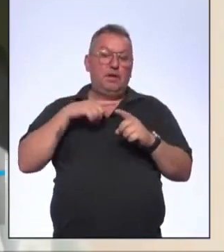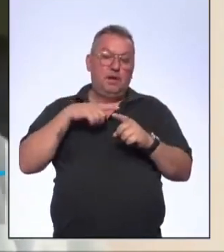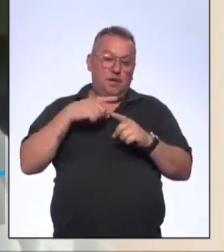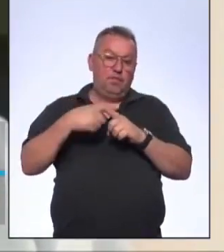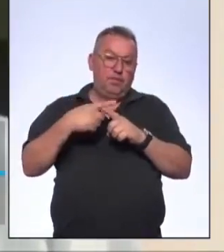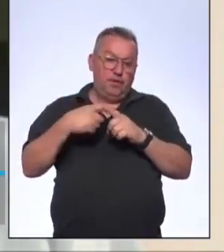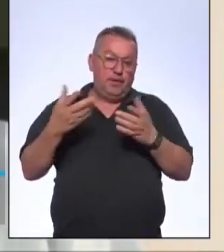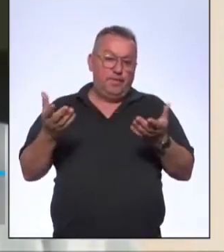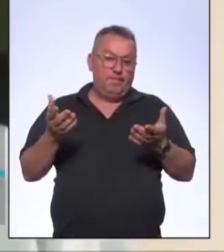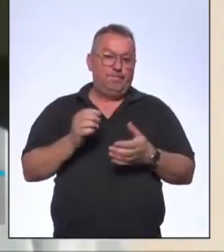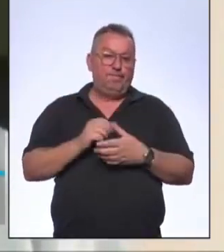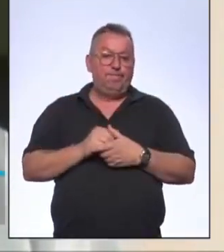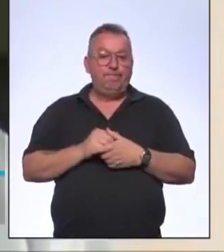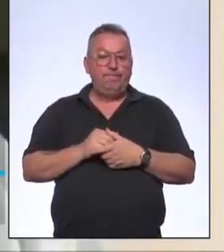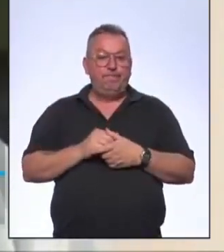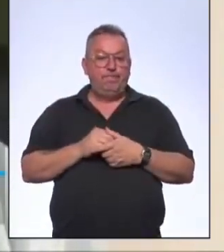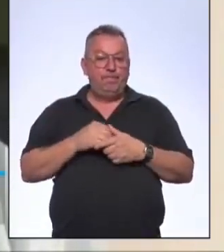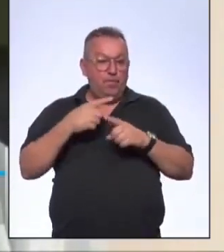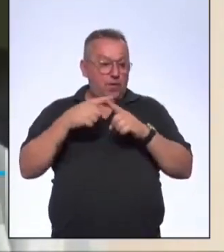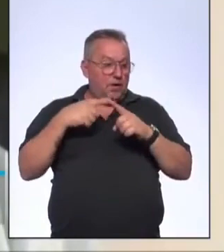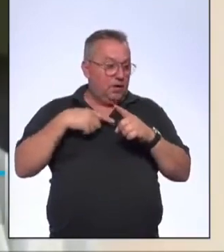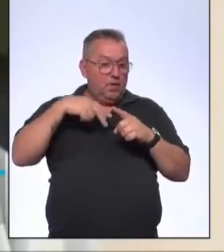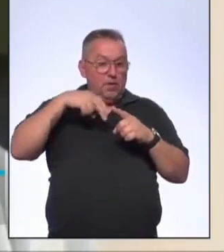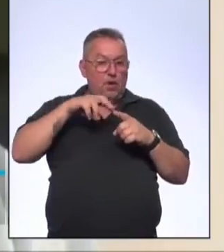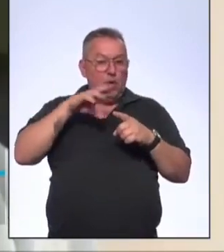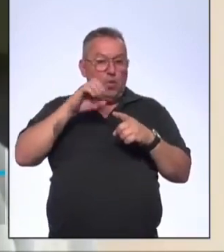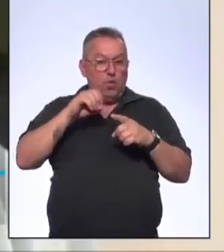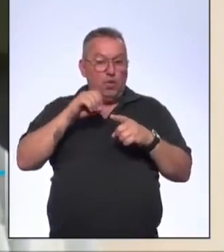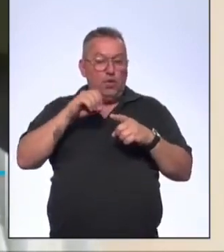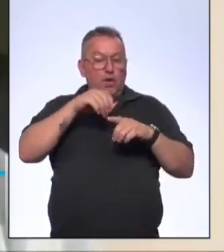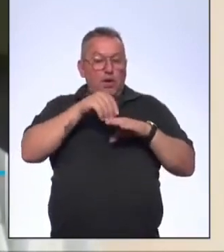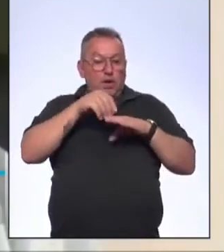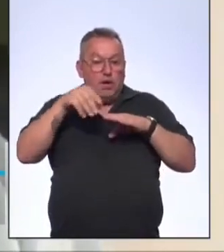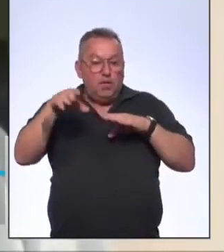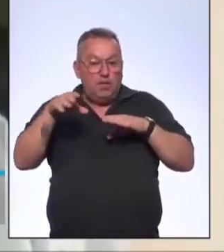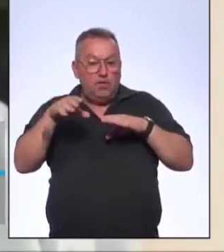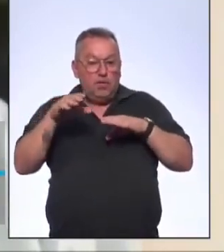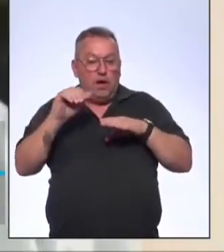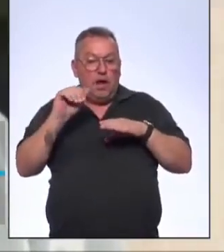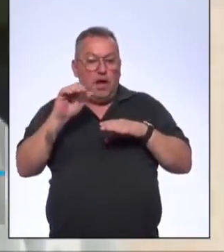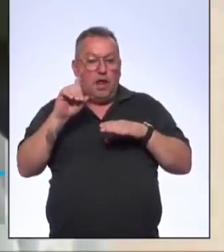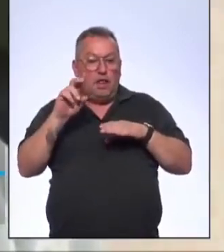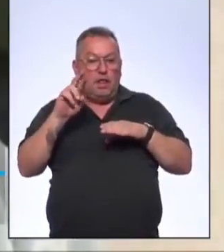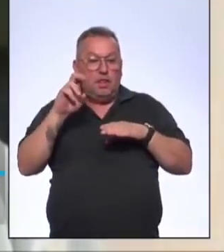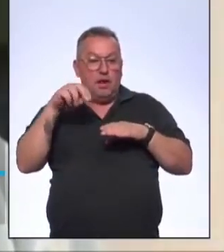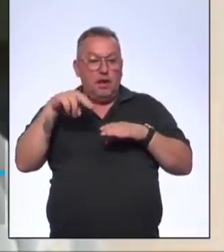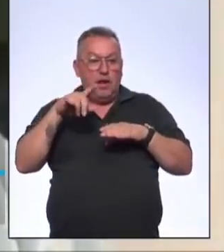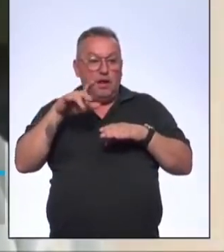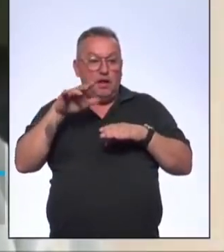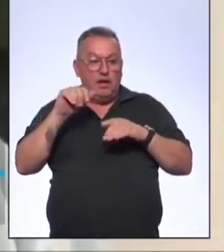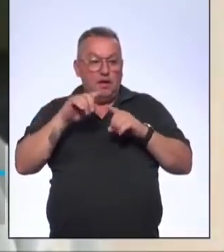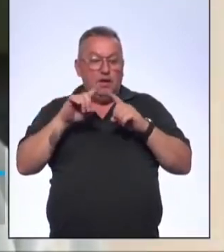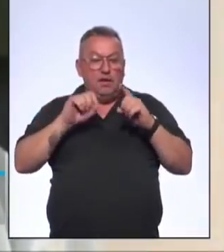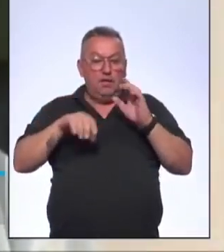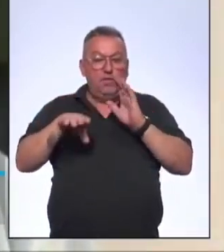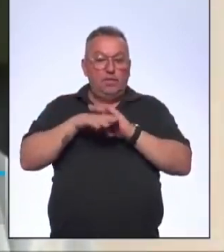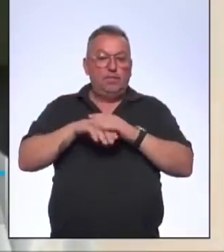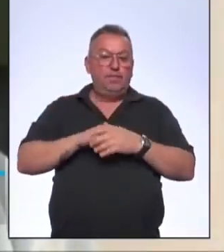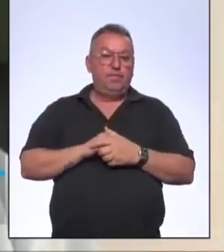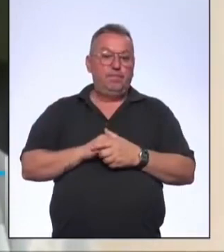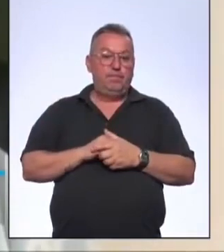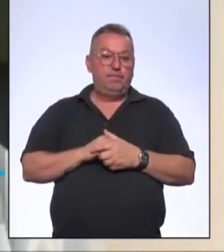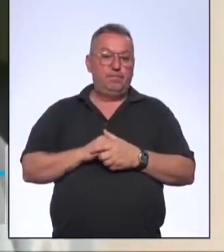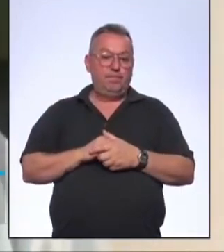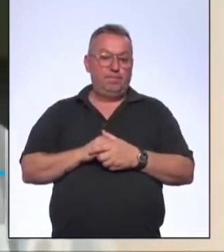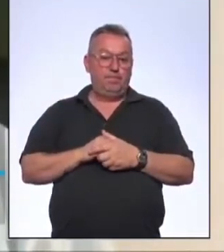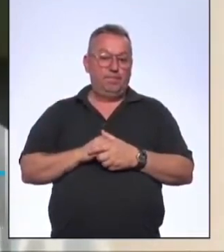porquê. Então um neurotransmissor chamado adrenalina, ele vai passar essa informação e aí o bicho vai pegar, tá bom?